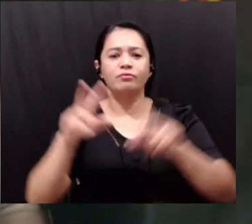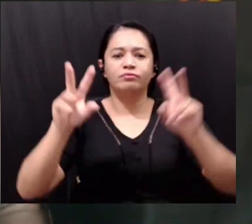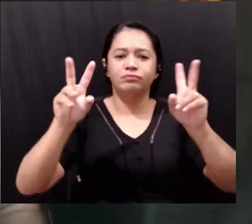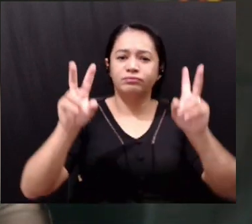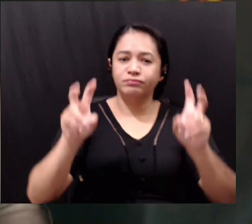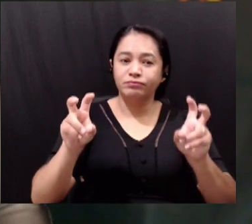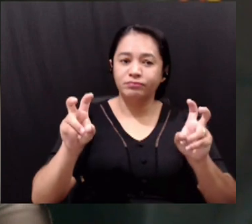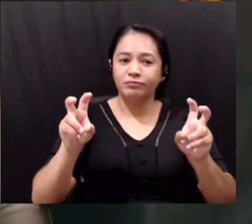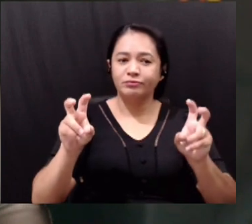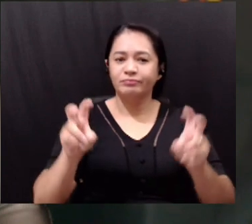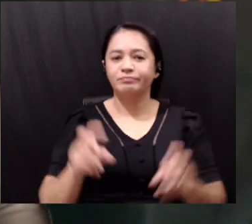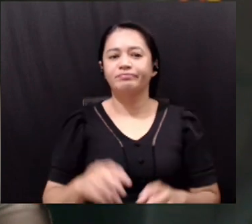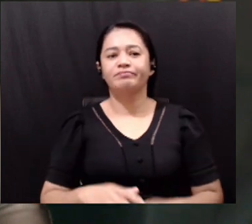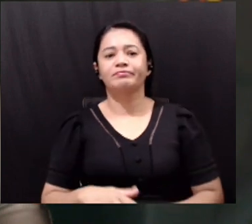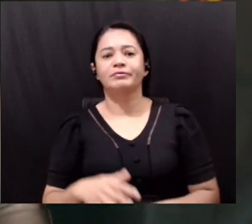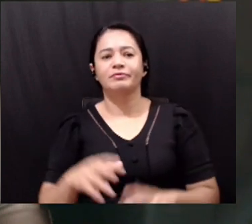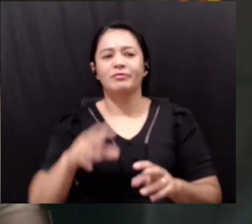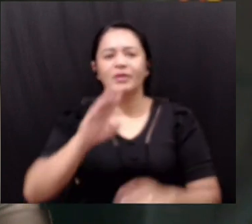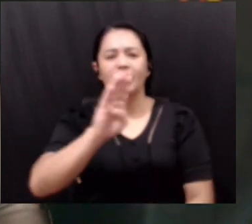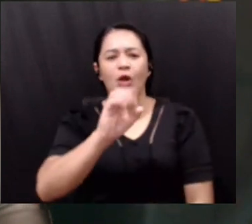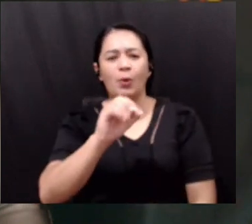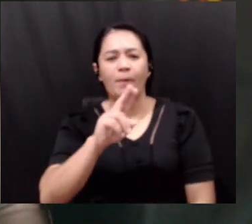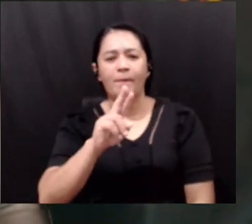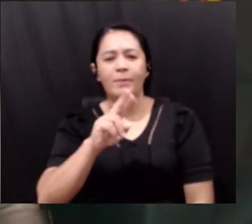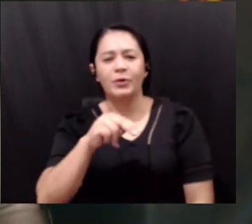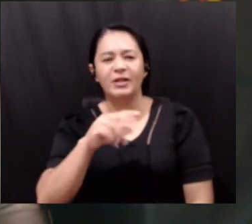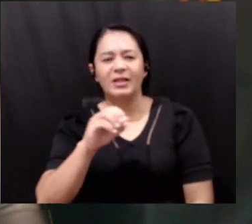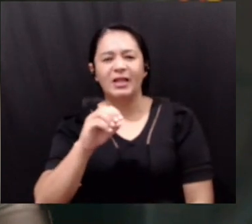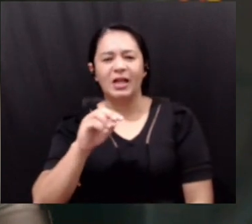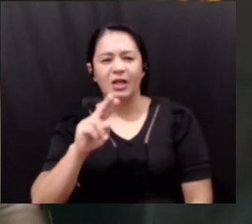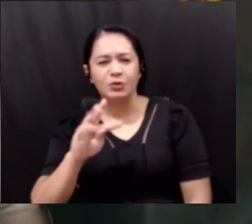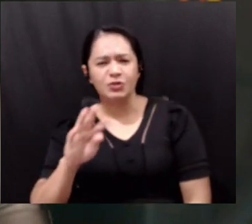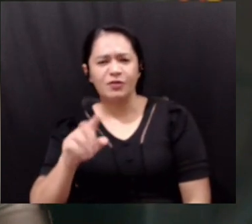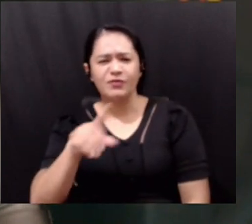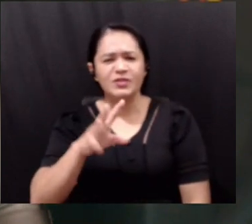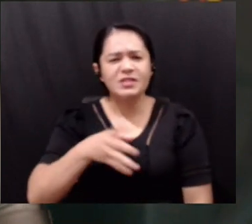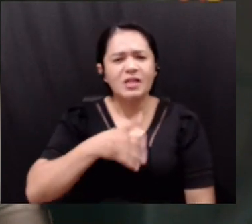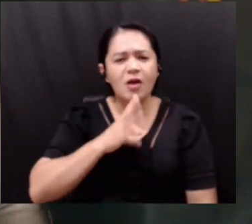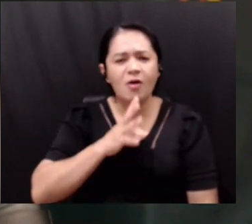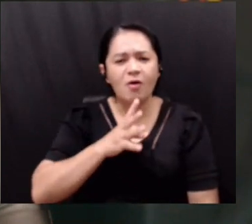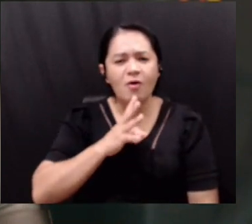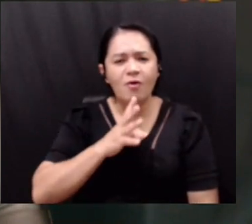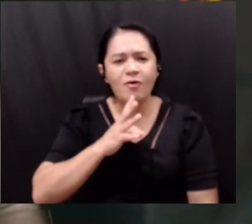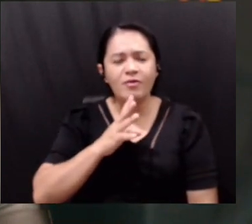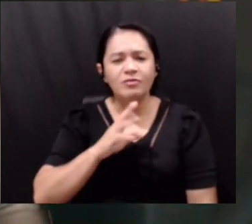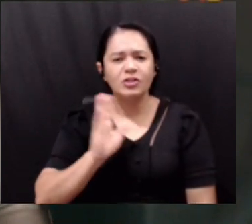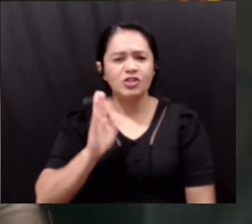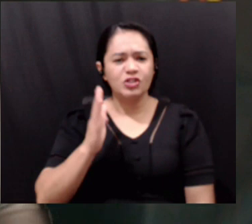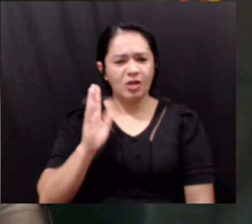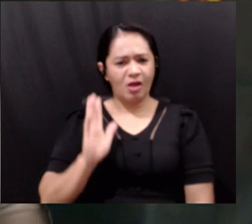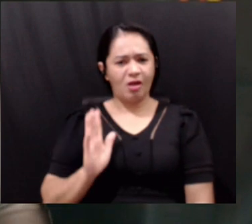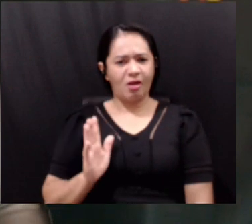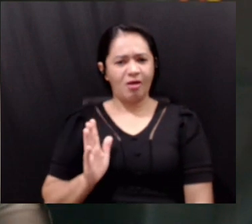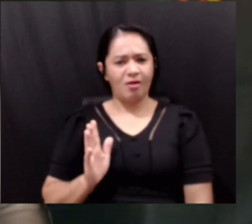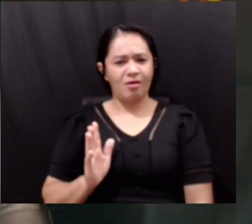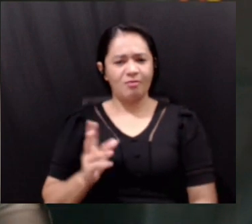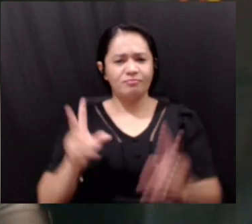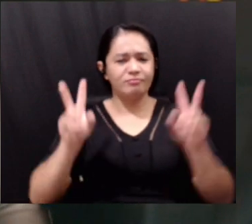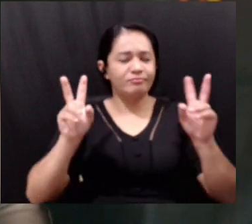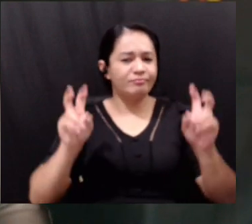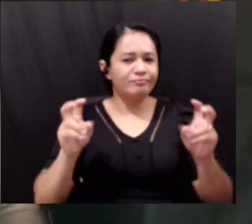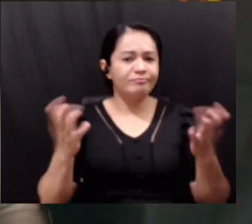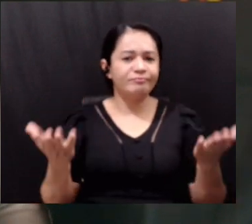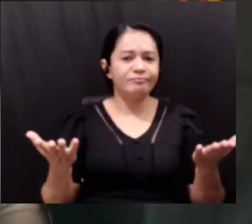burnout, né? Burnout e workaholic. Você conhece, já ouviu falar sobre isso, né? E a questão aí